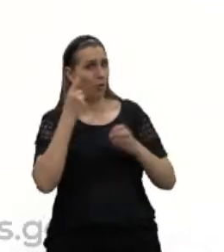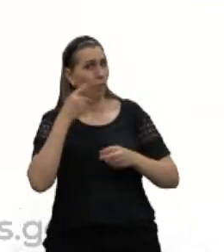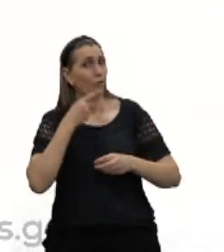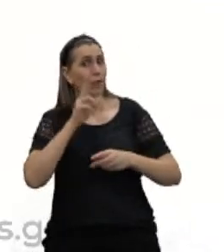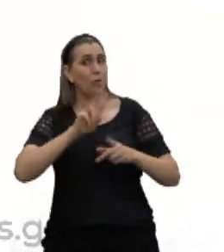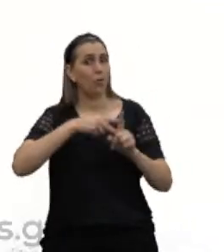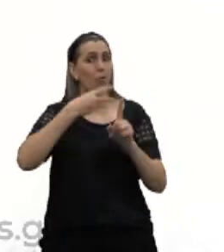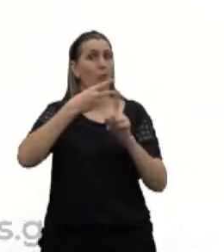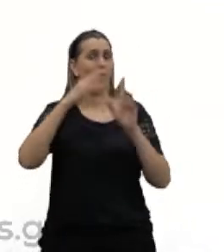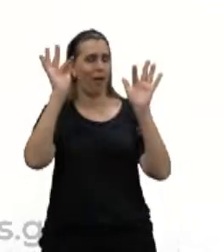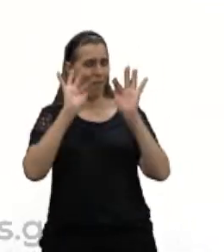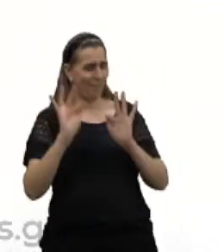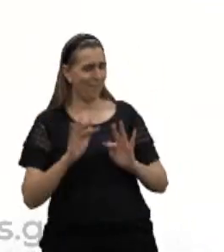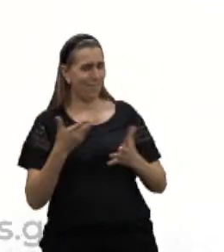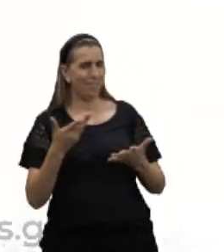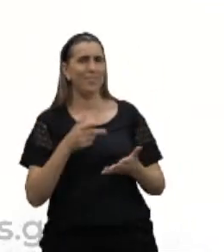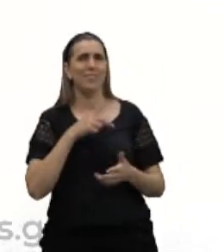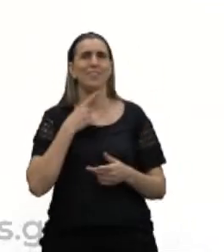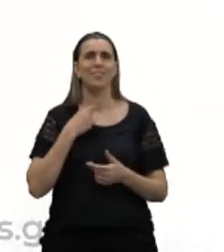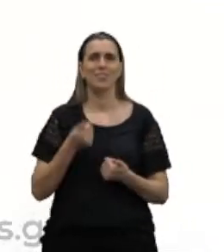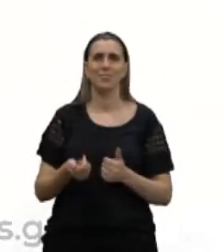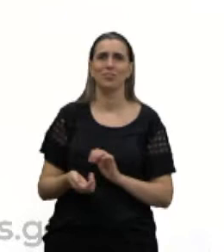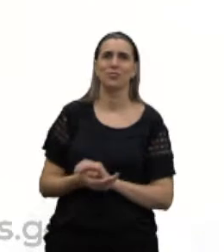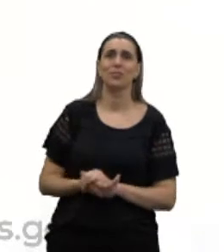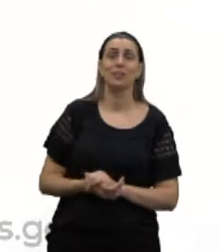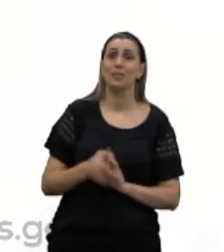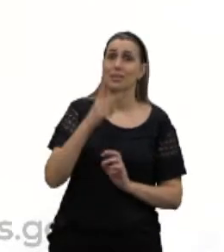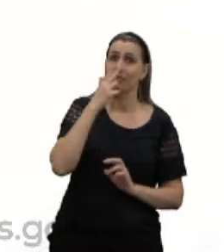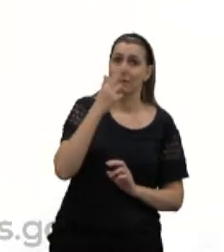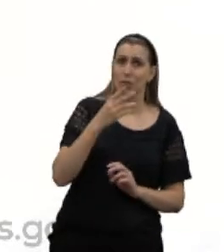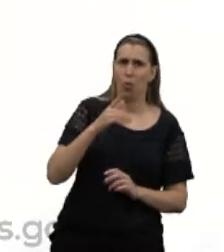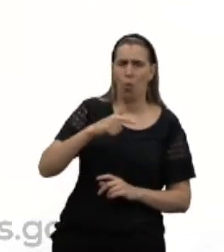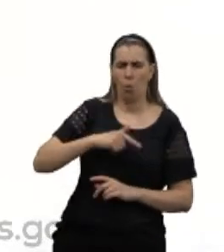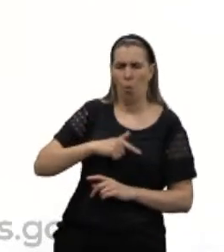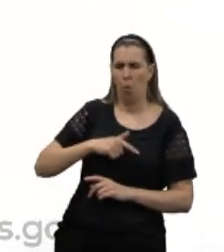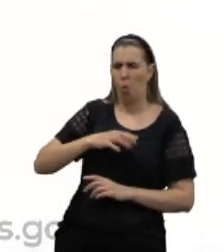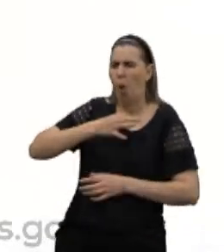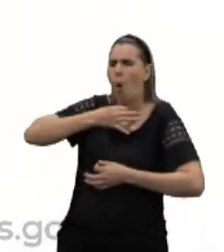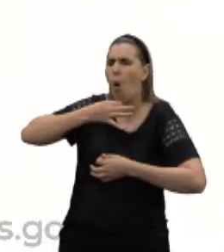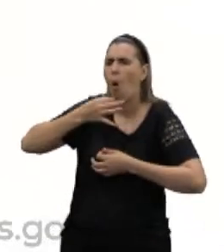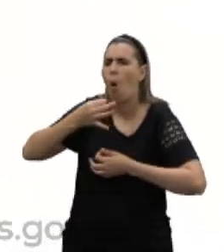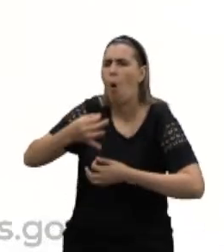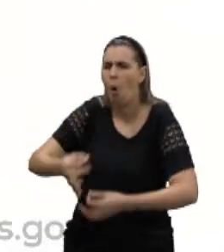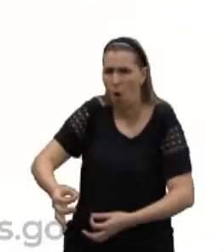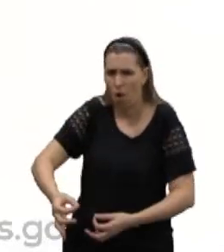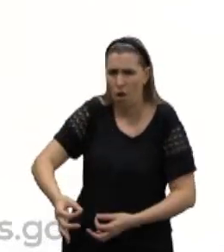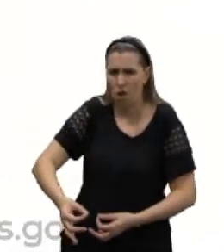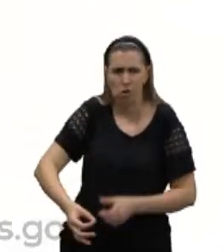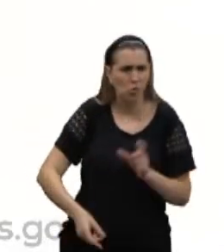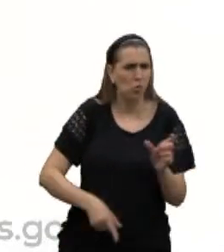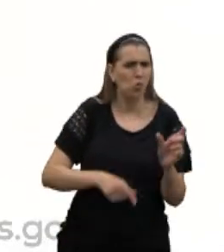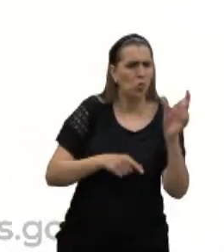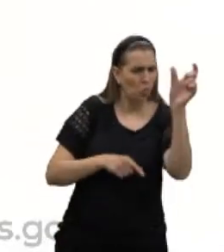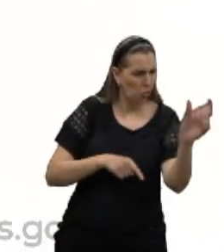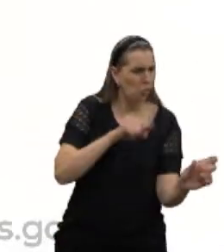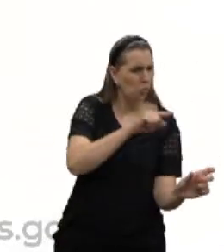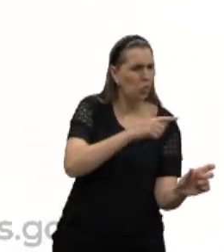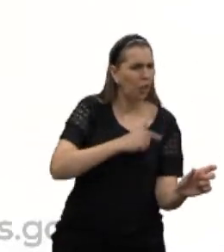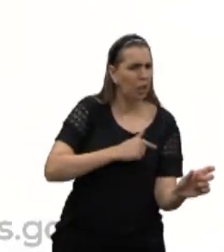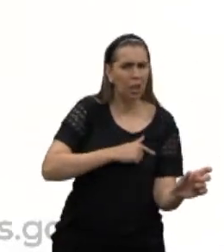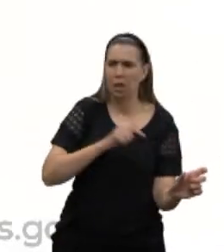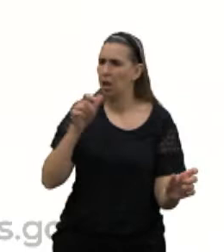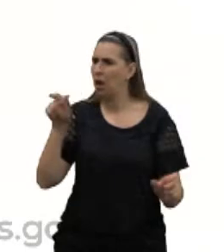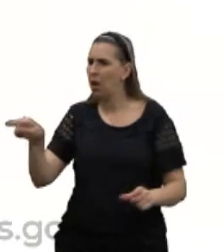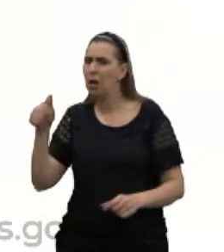falei o dobro. Ah, Zagari. A mesma coisa, o feio e o horrendo, né? Ah, fulano é feio. A